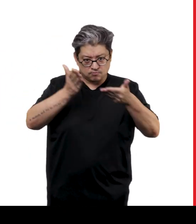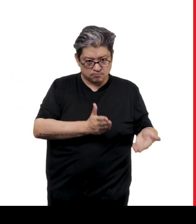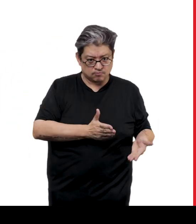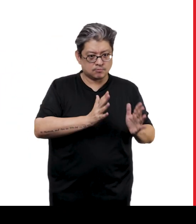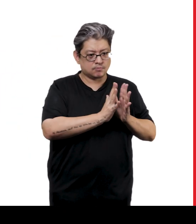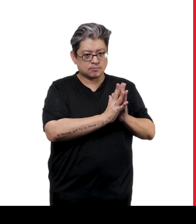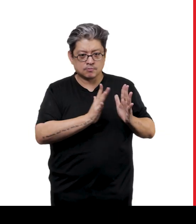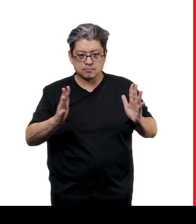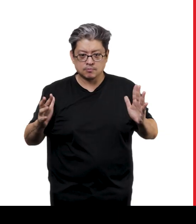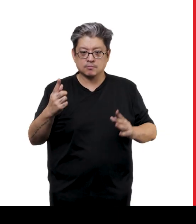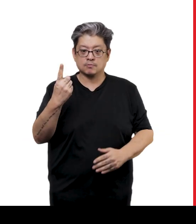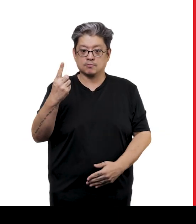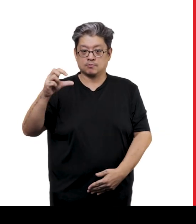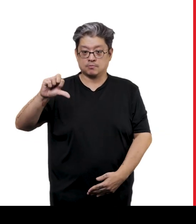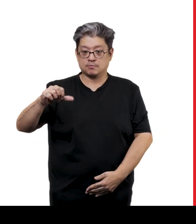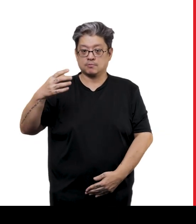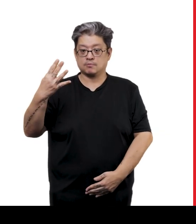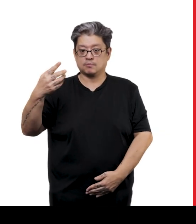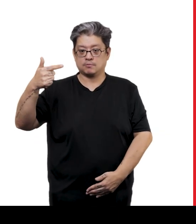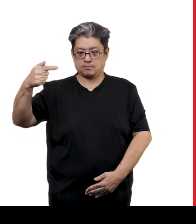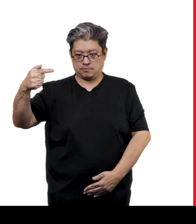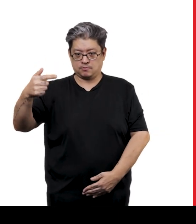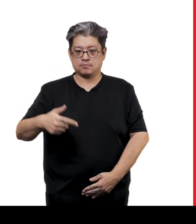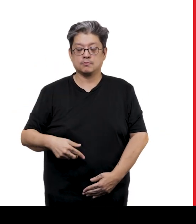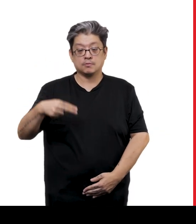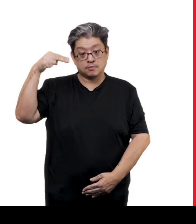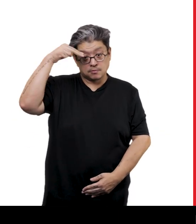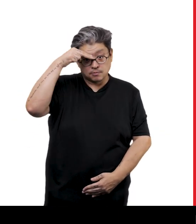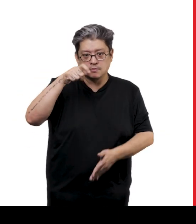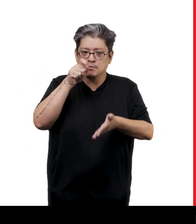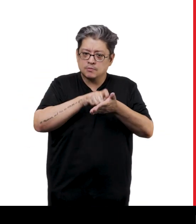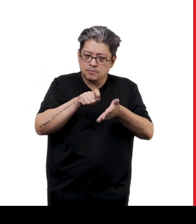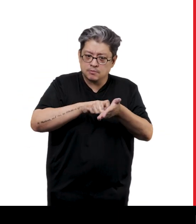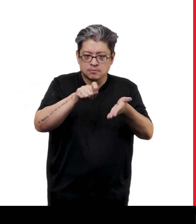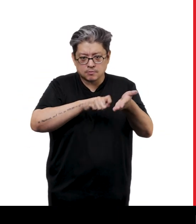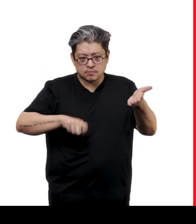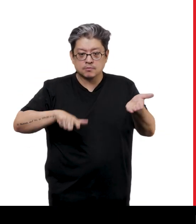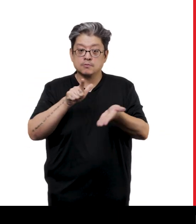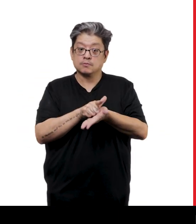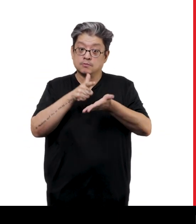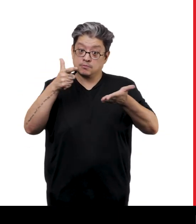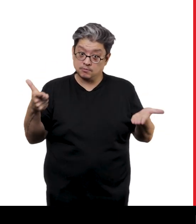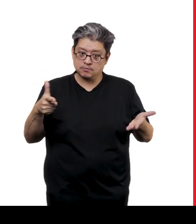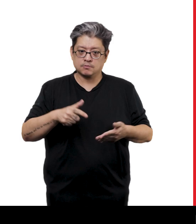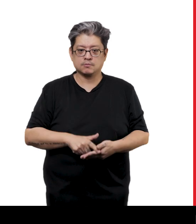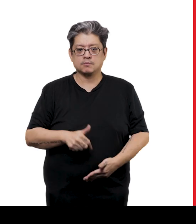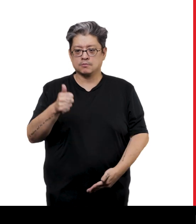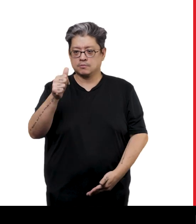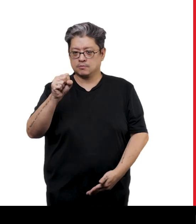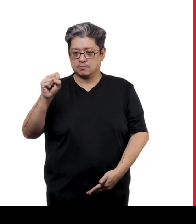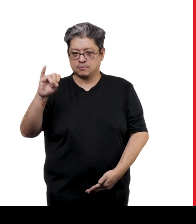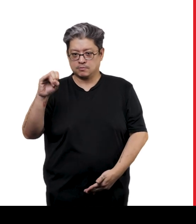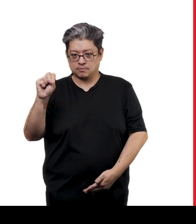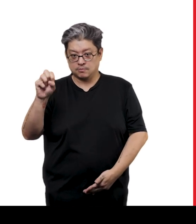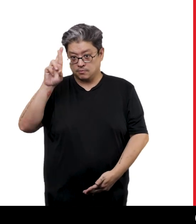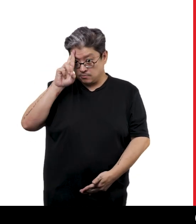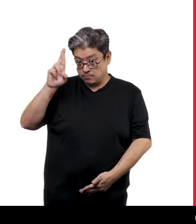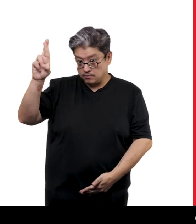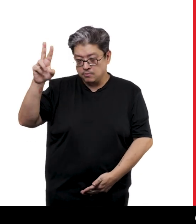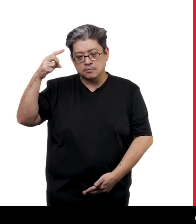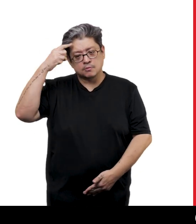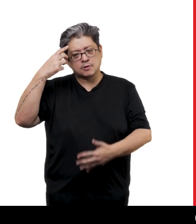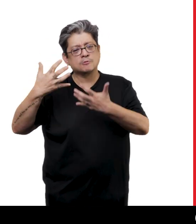Bardi publicou artigos no Diário de São Paulo, de Chateaubriand, refletindo sobre os propósitos de um museu de arte.